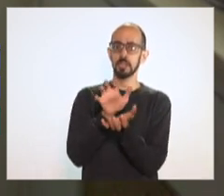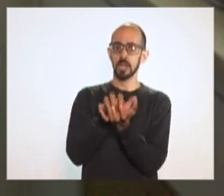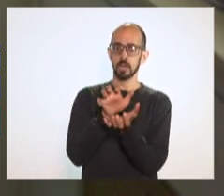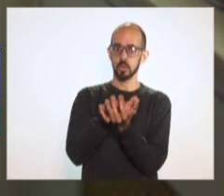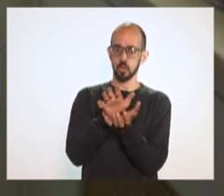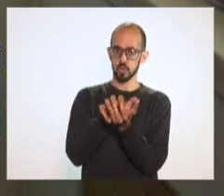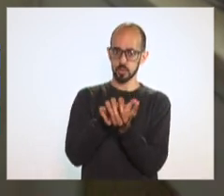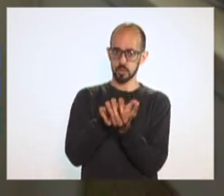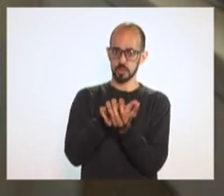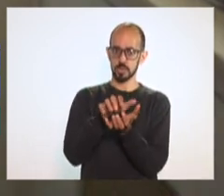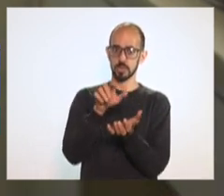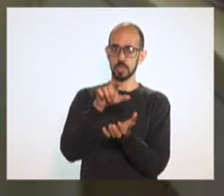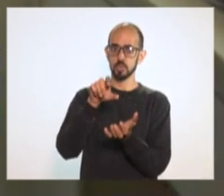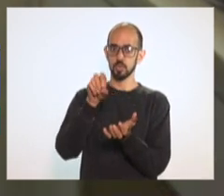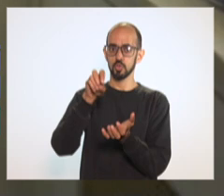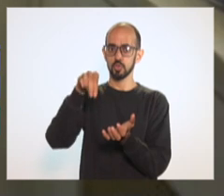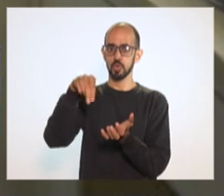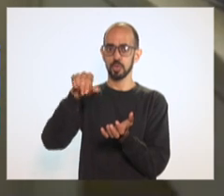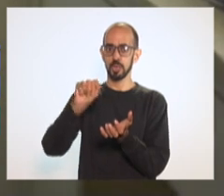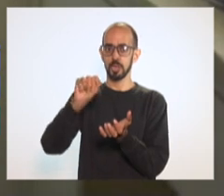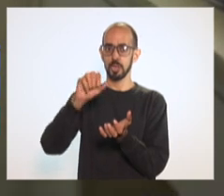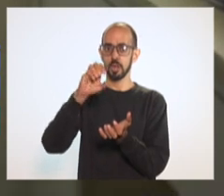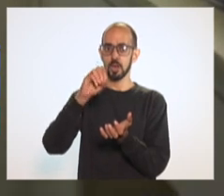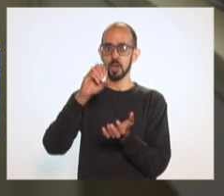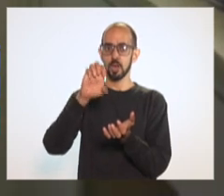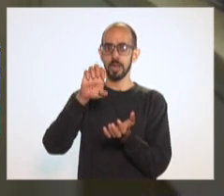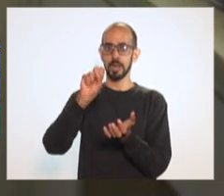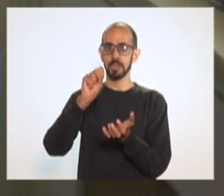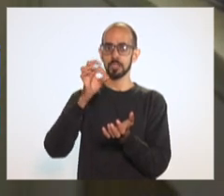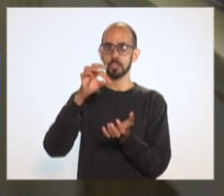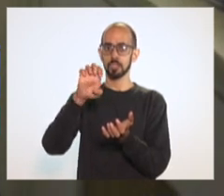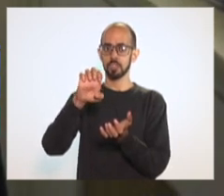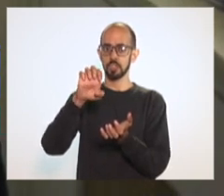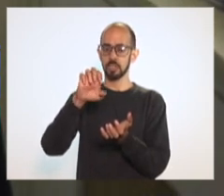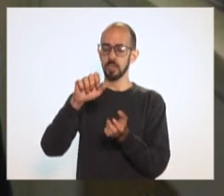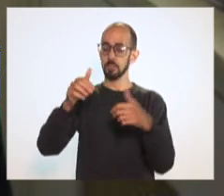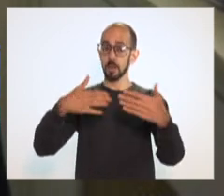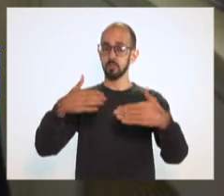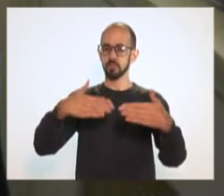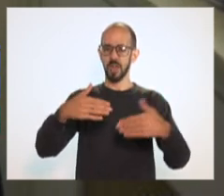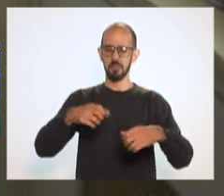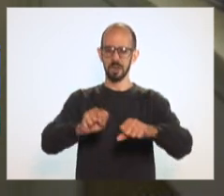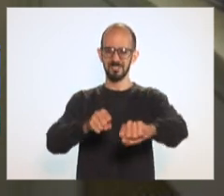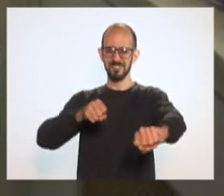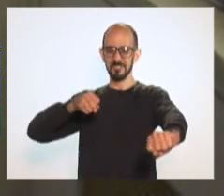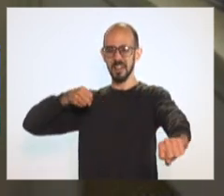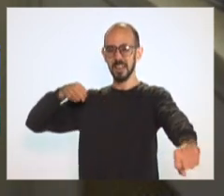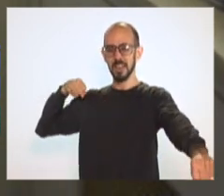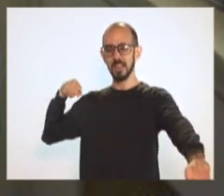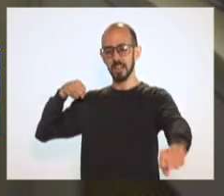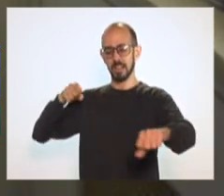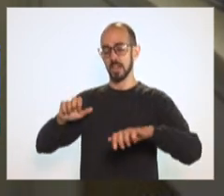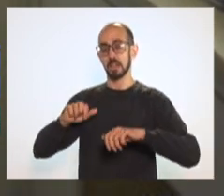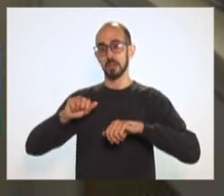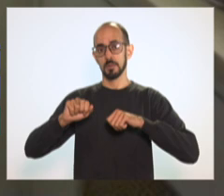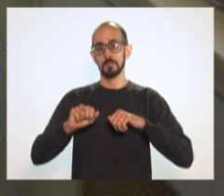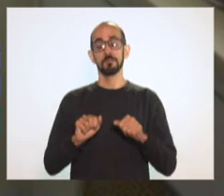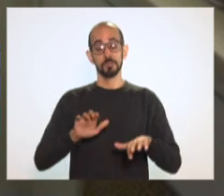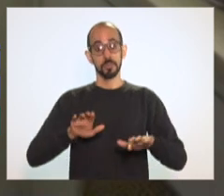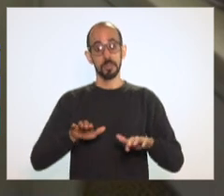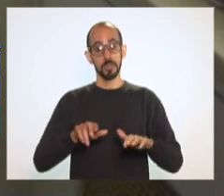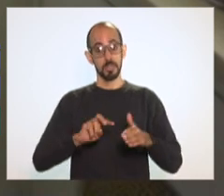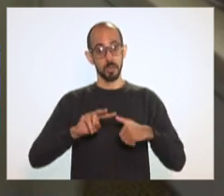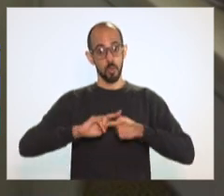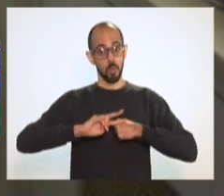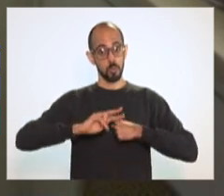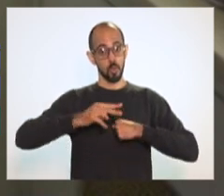Zona Oeste, uma imensa fábrica produtiva. Por via de consequência,